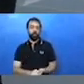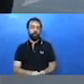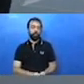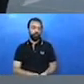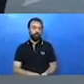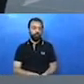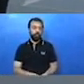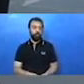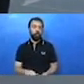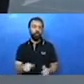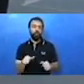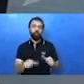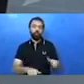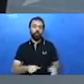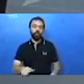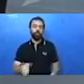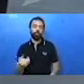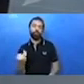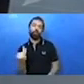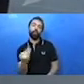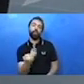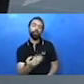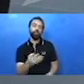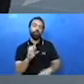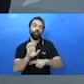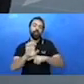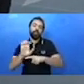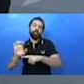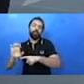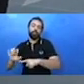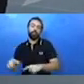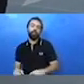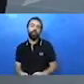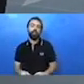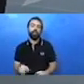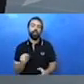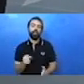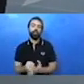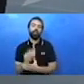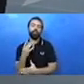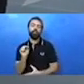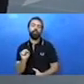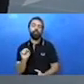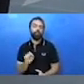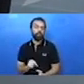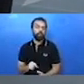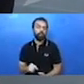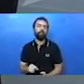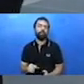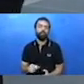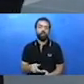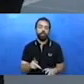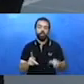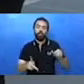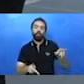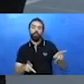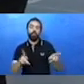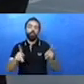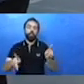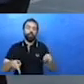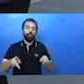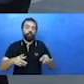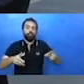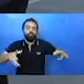a mudança do número de estados? Quer dizer, o que aconteceu que mudou? À medida que a população cresce e